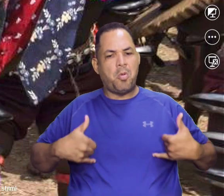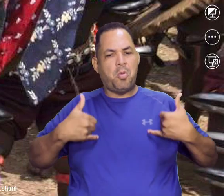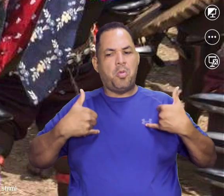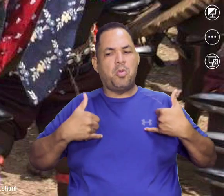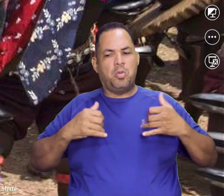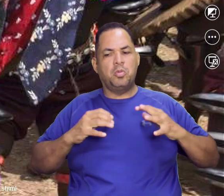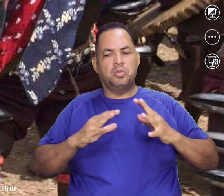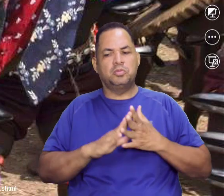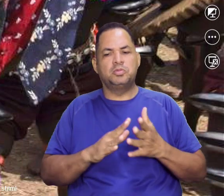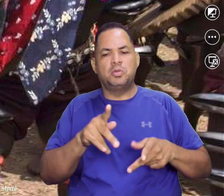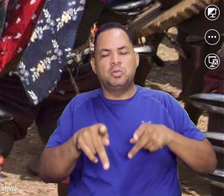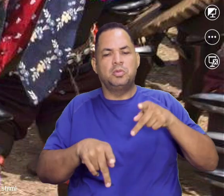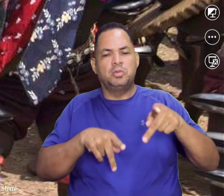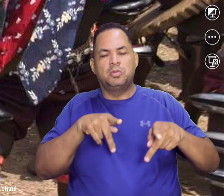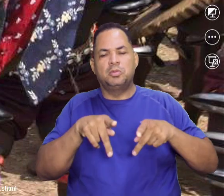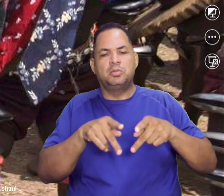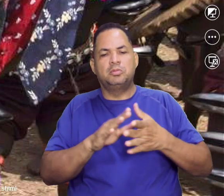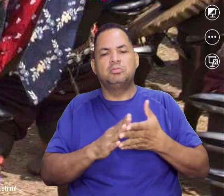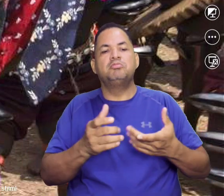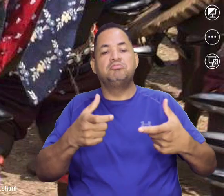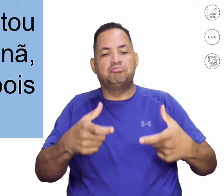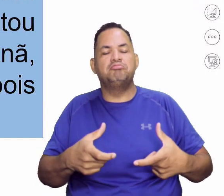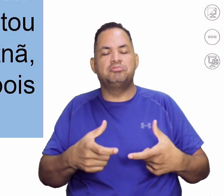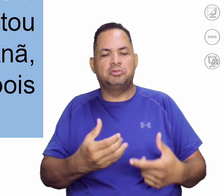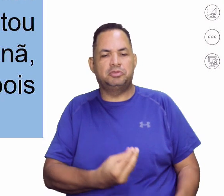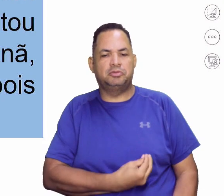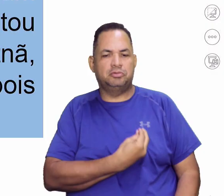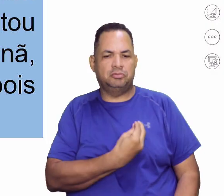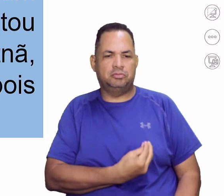de tudo, do povo e do lugar onde eles estão.